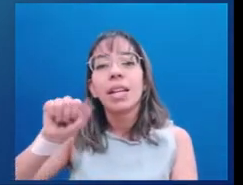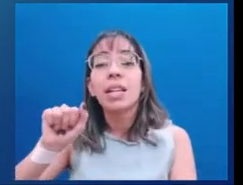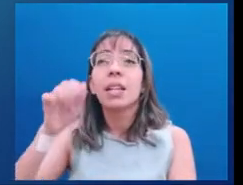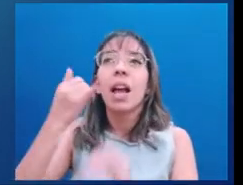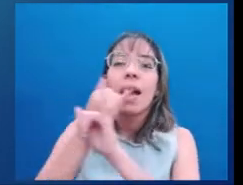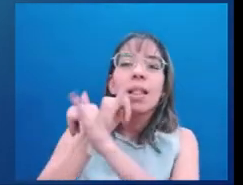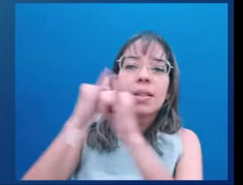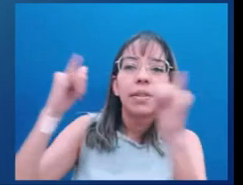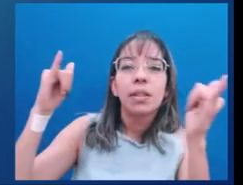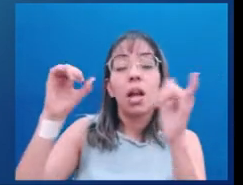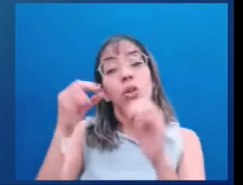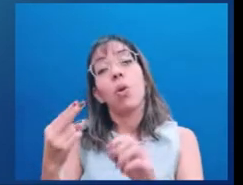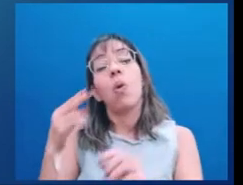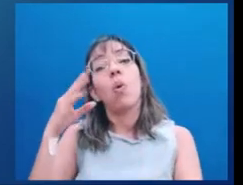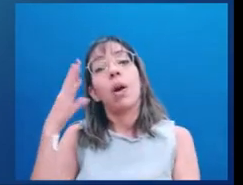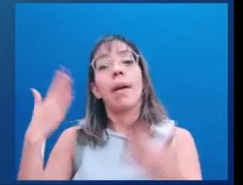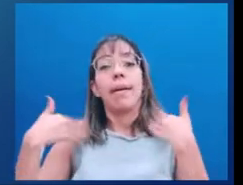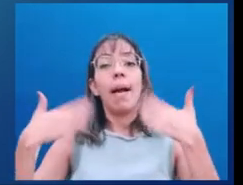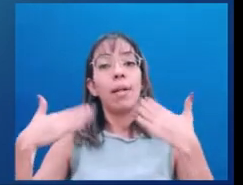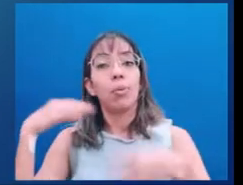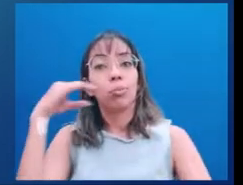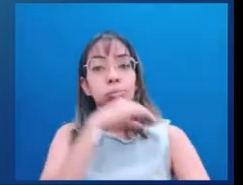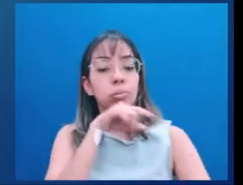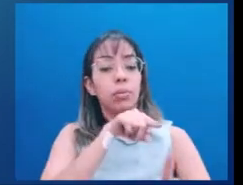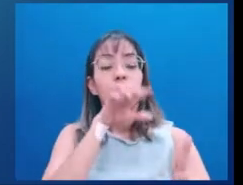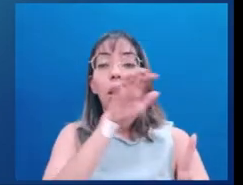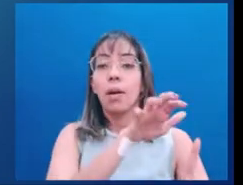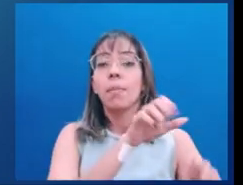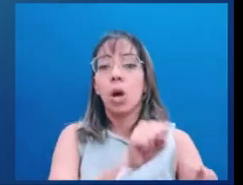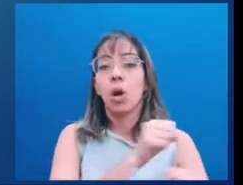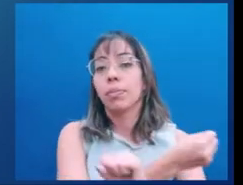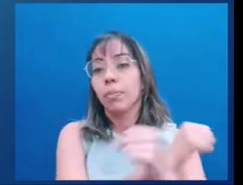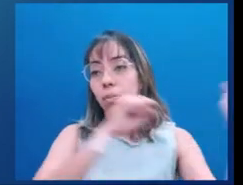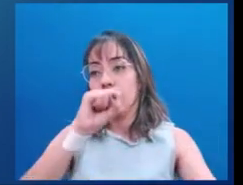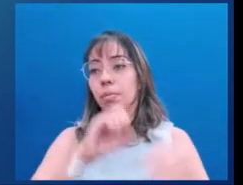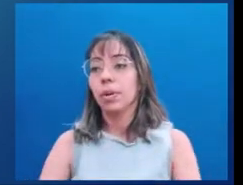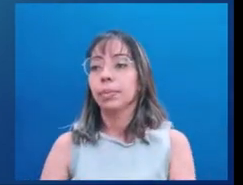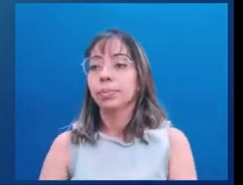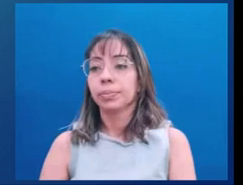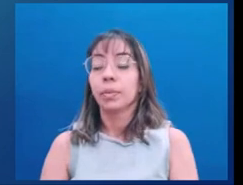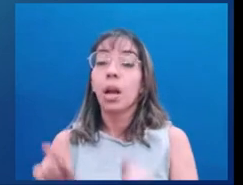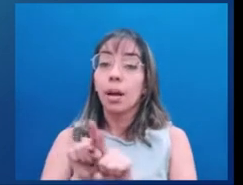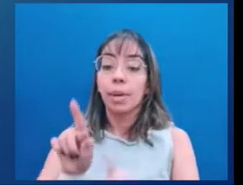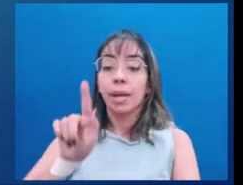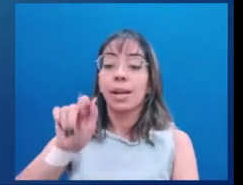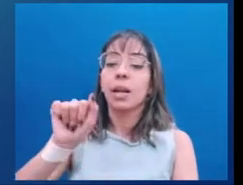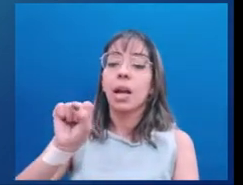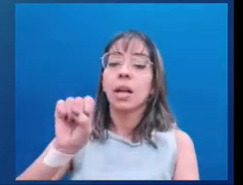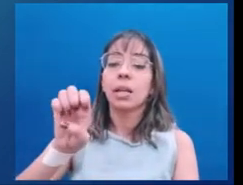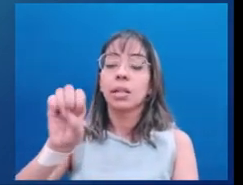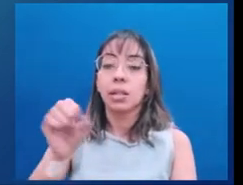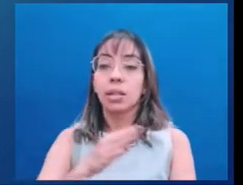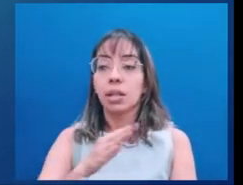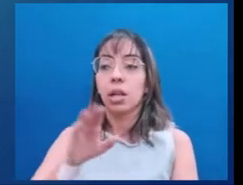chama, faísca, até eletricidade estática, exposição ao calor ou sujeito a choque. Em caso de cilindros de